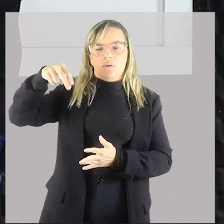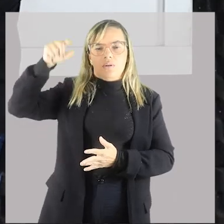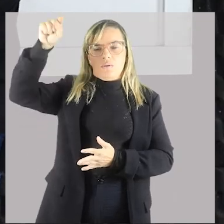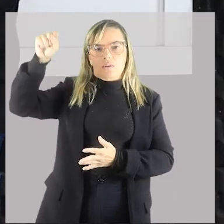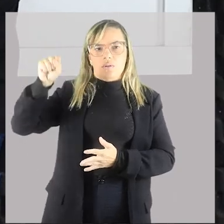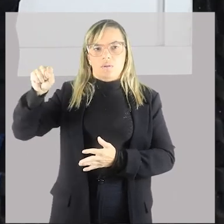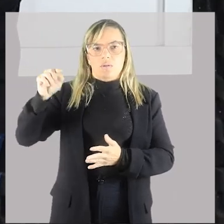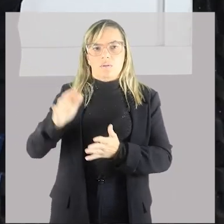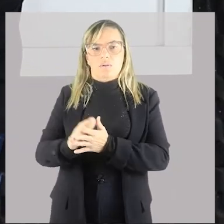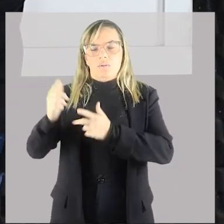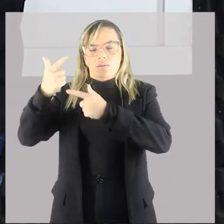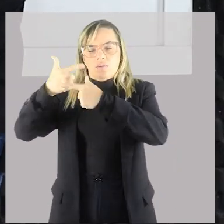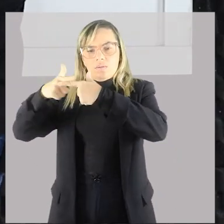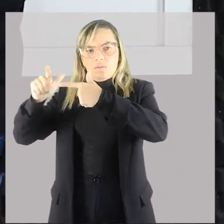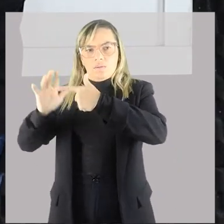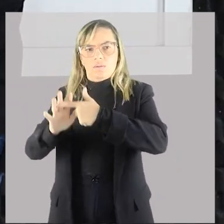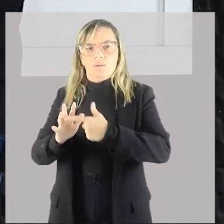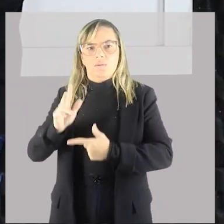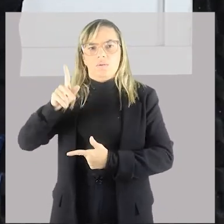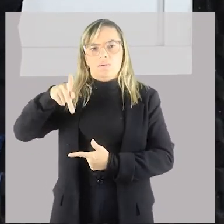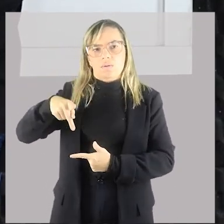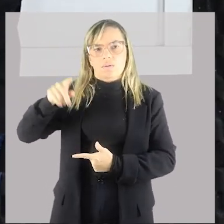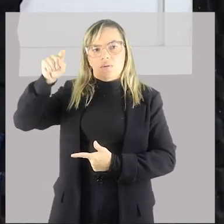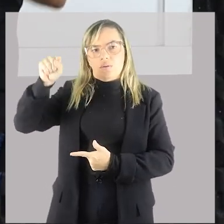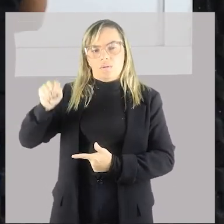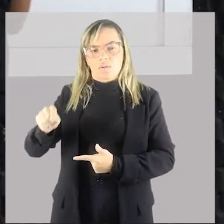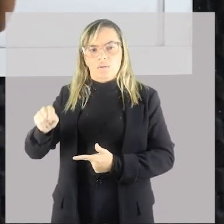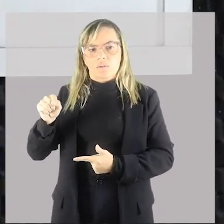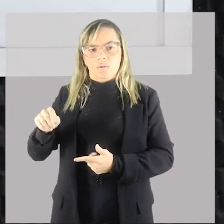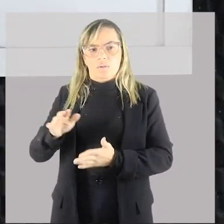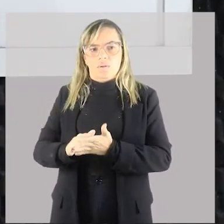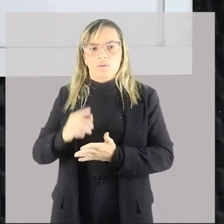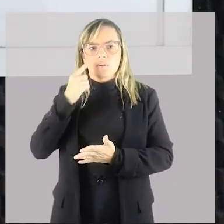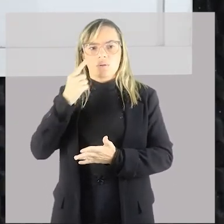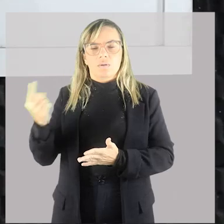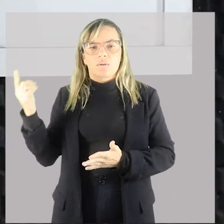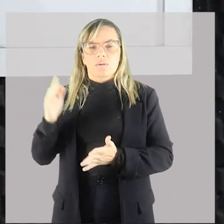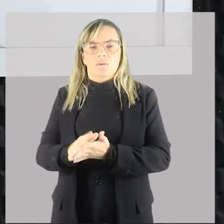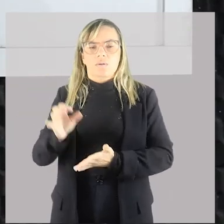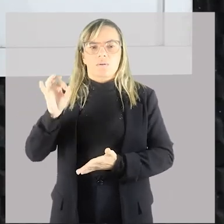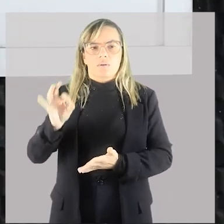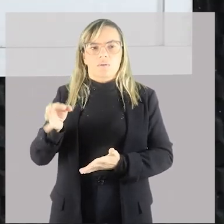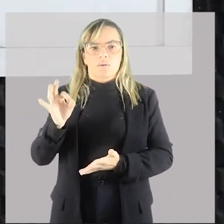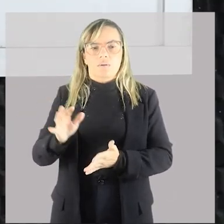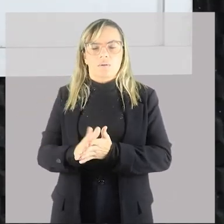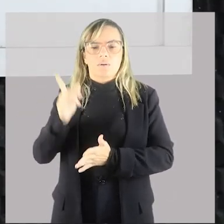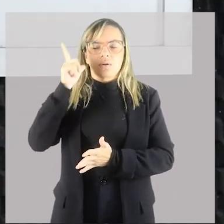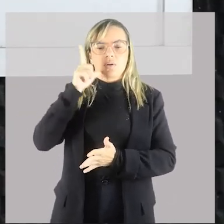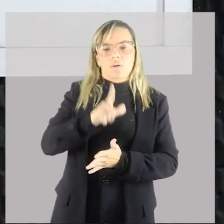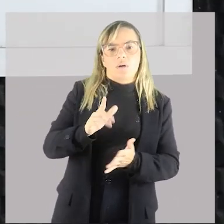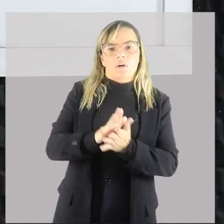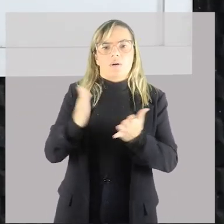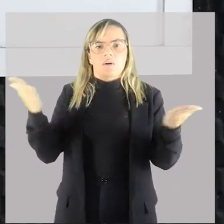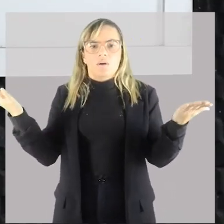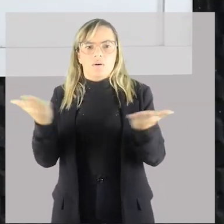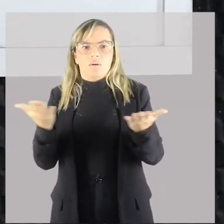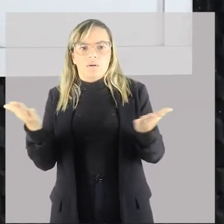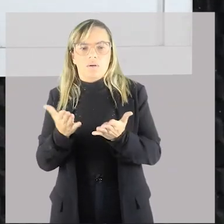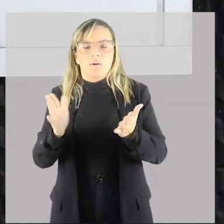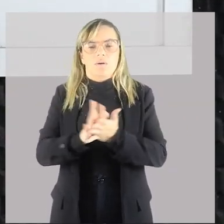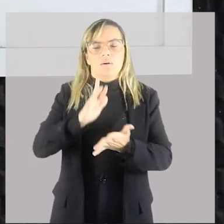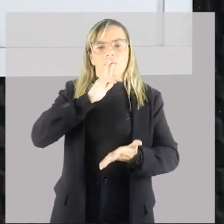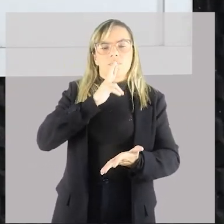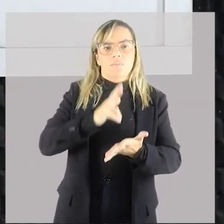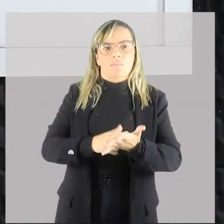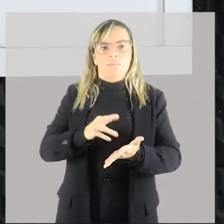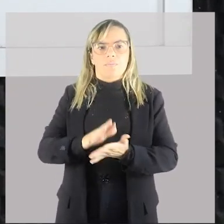fatorial dividido pelo P fatorial. Certo? Então, você consegue agora aqui responder